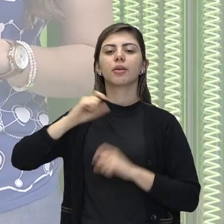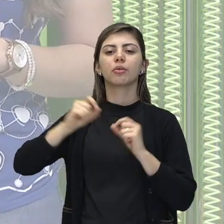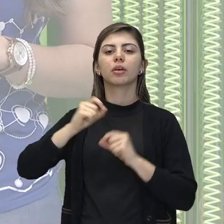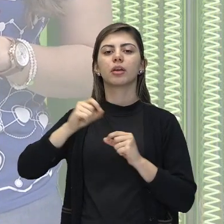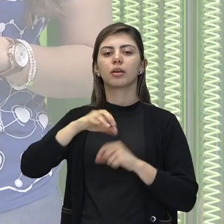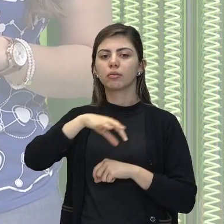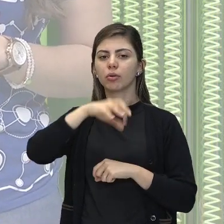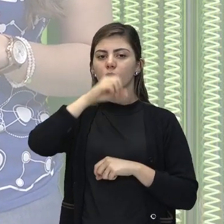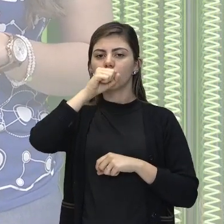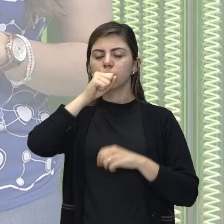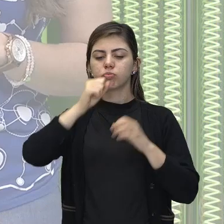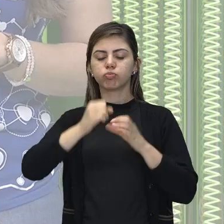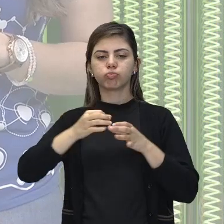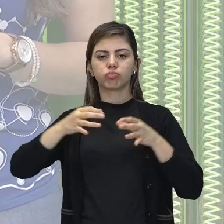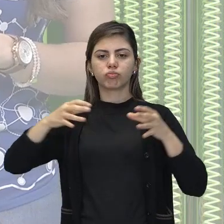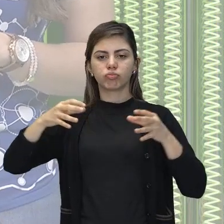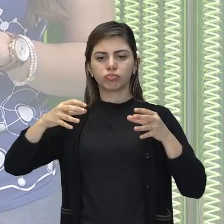que